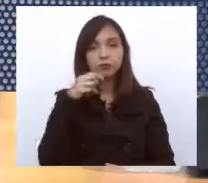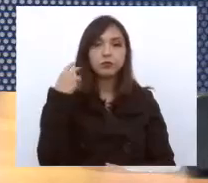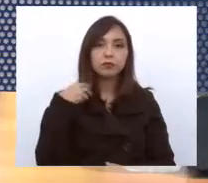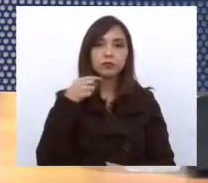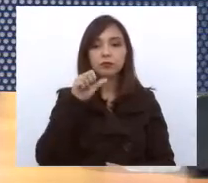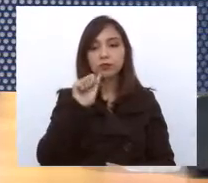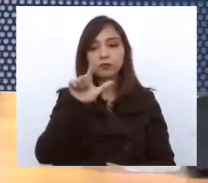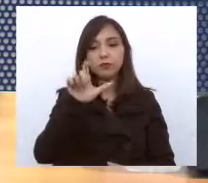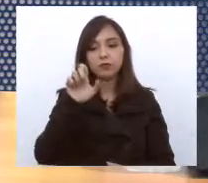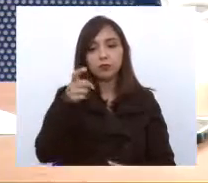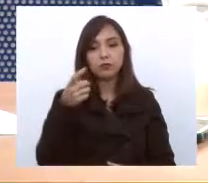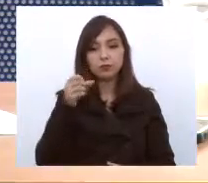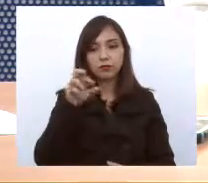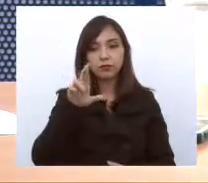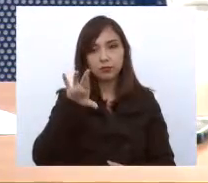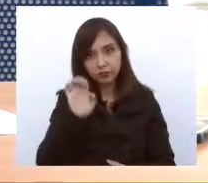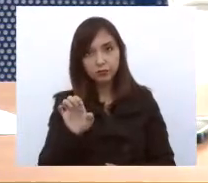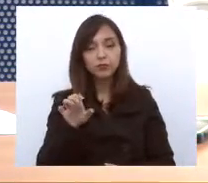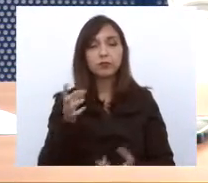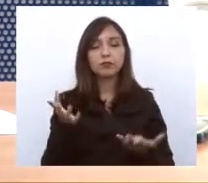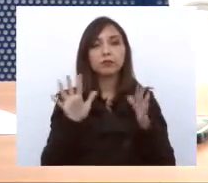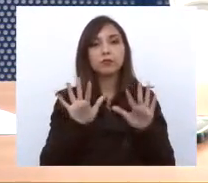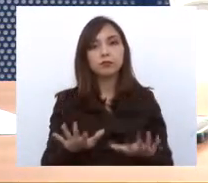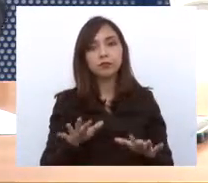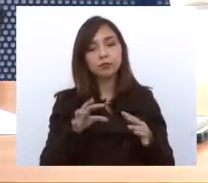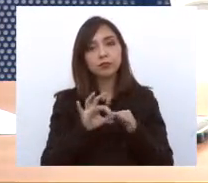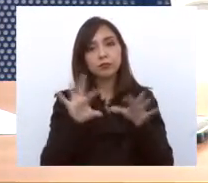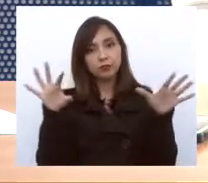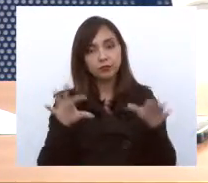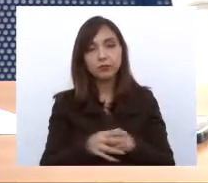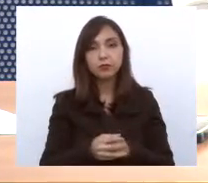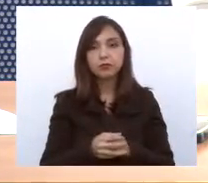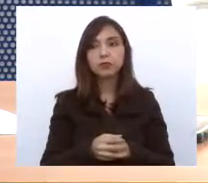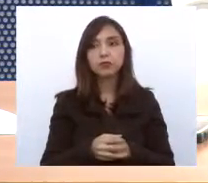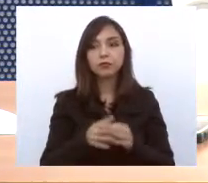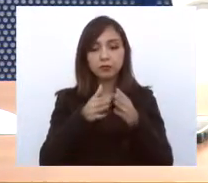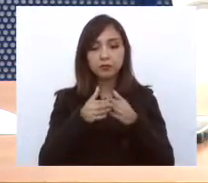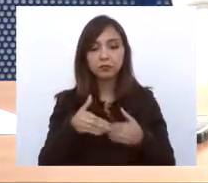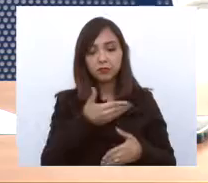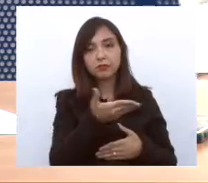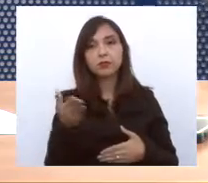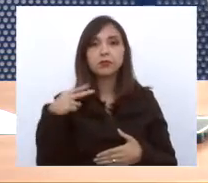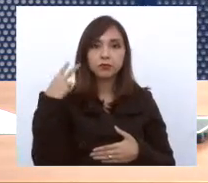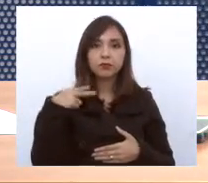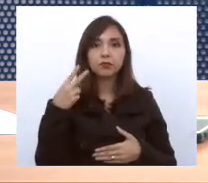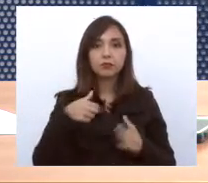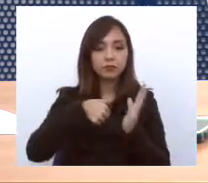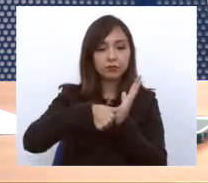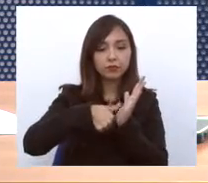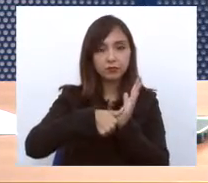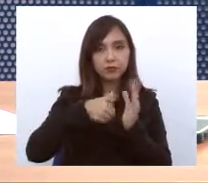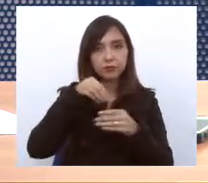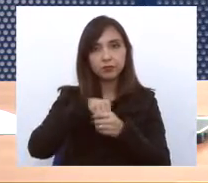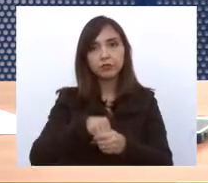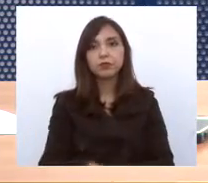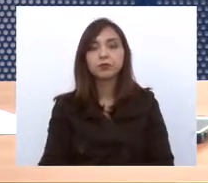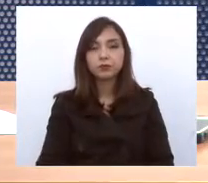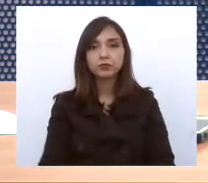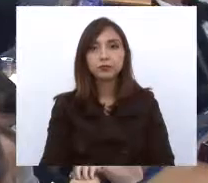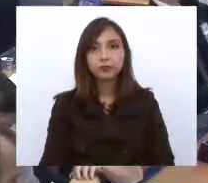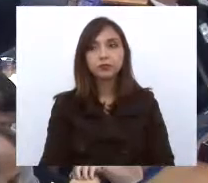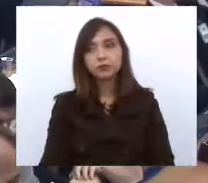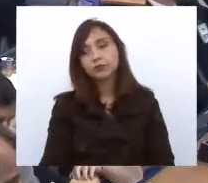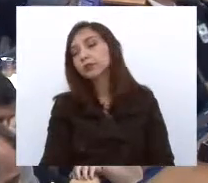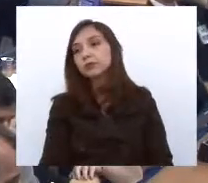Alexandre Dentista. Consulta à casa do presente projeto é objeto de deliberação. Solicito aos senhores vereadores que dirigem seus terminais para o voto eletrônico.